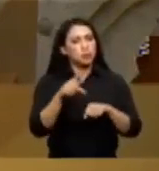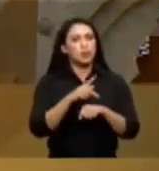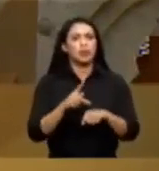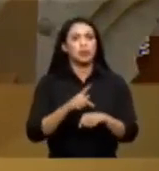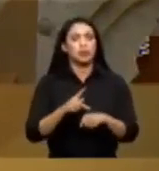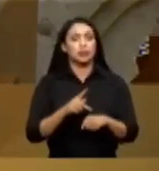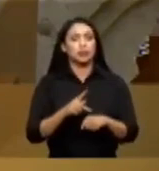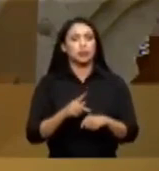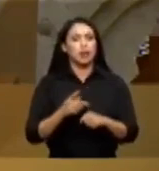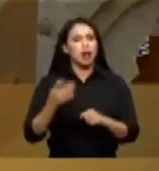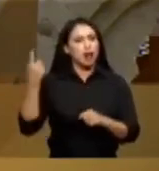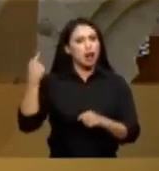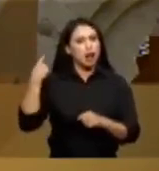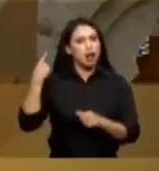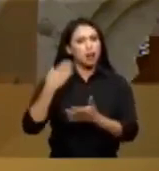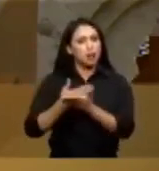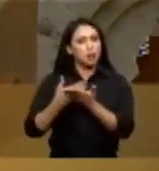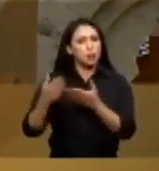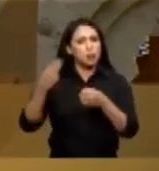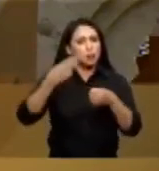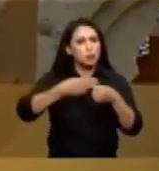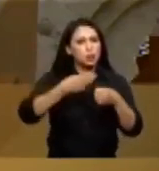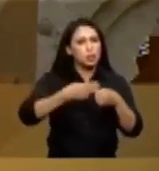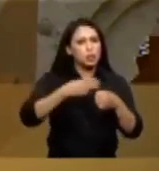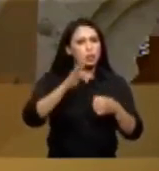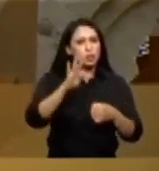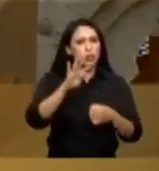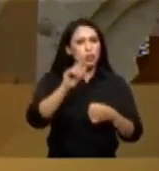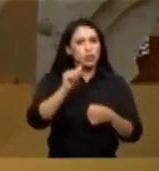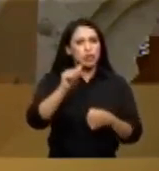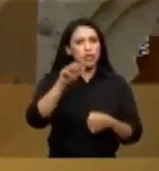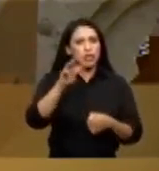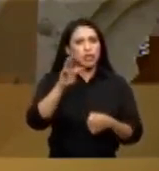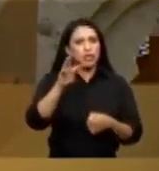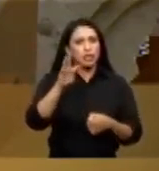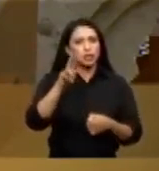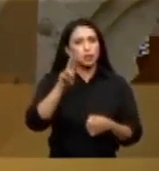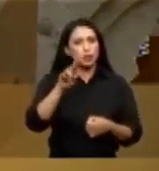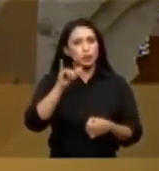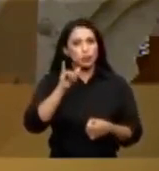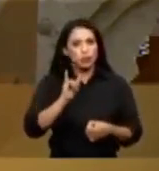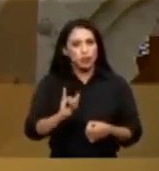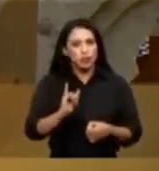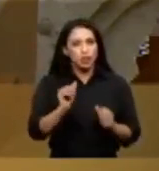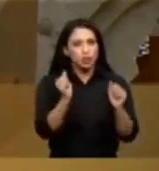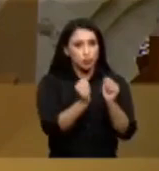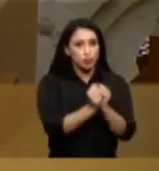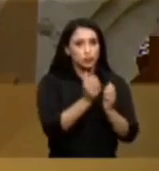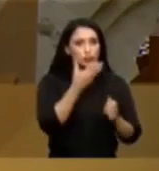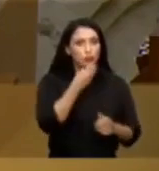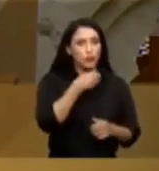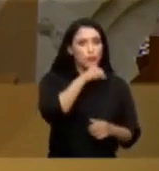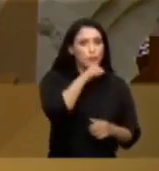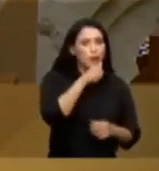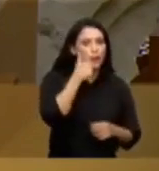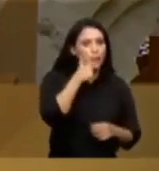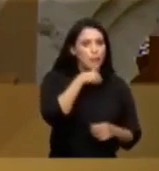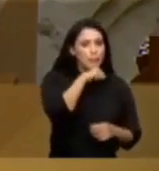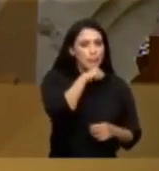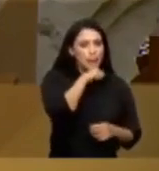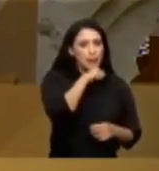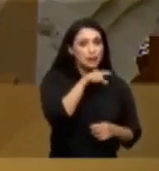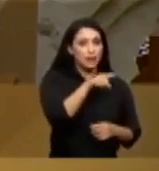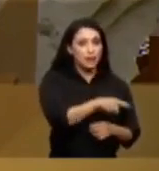primeiros anos, no município de Tatuí, ao lado dos seus saudosos pais,